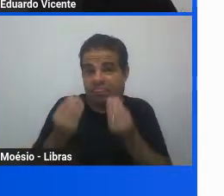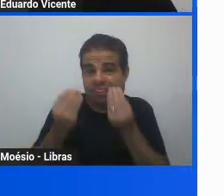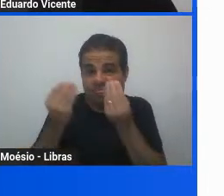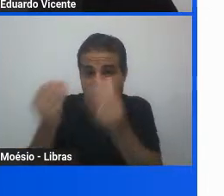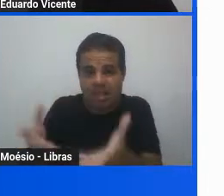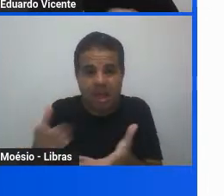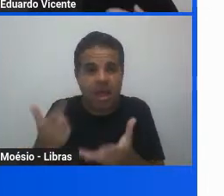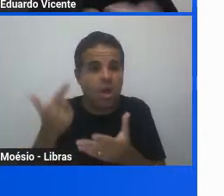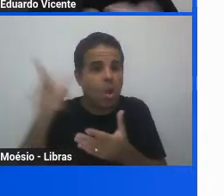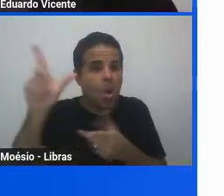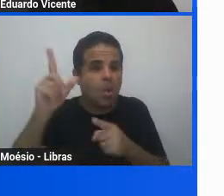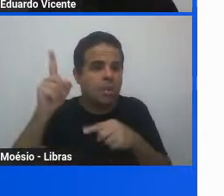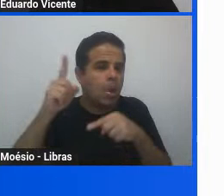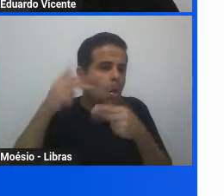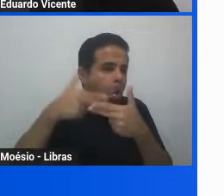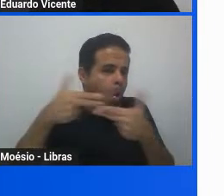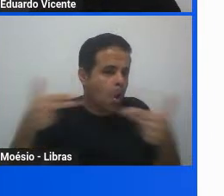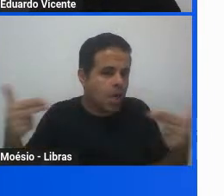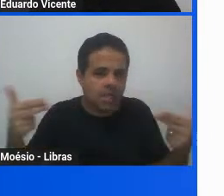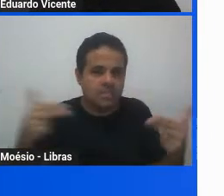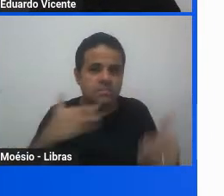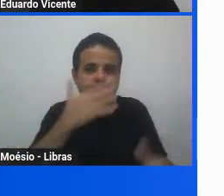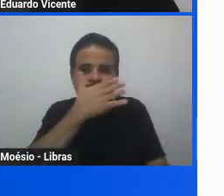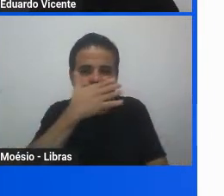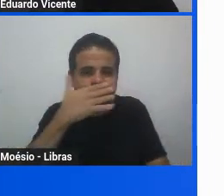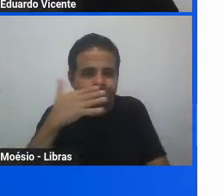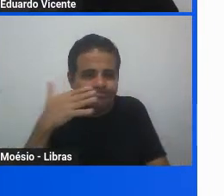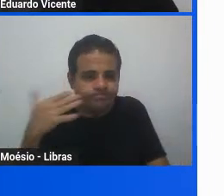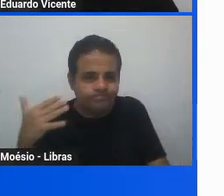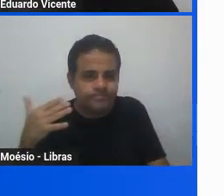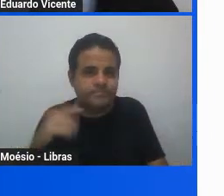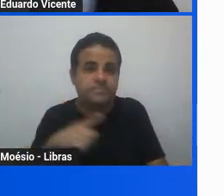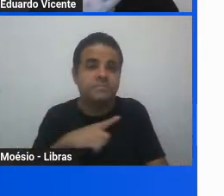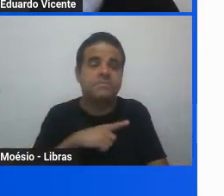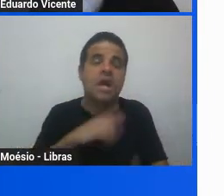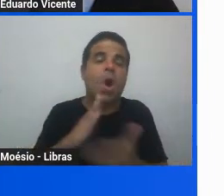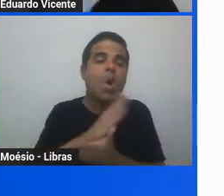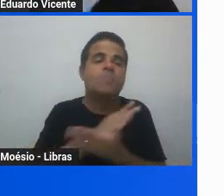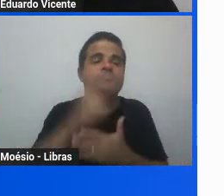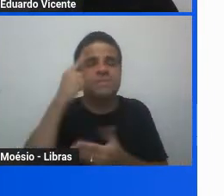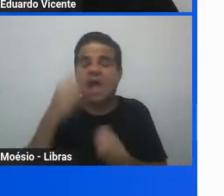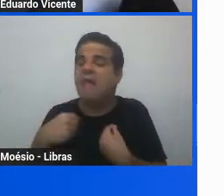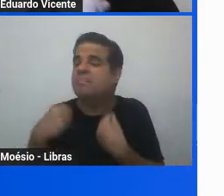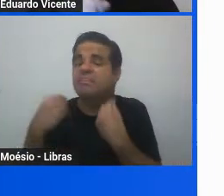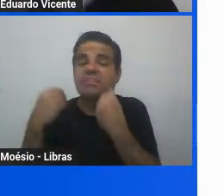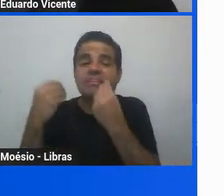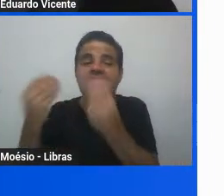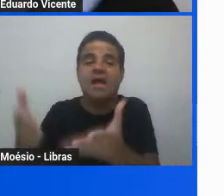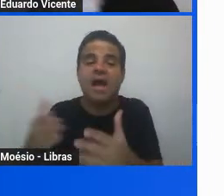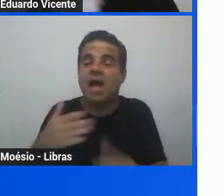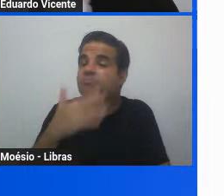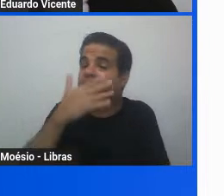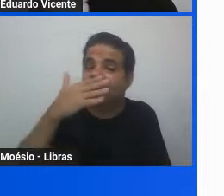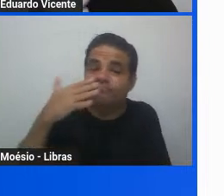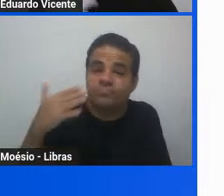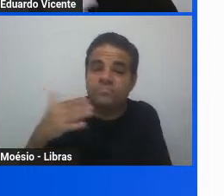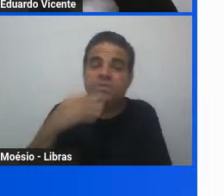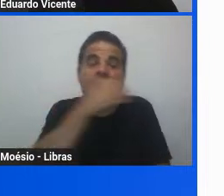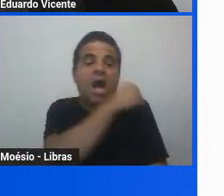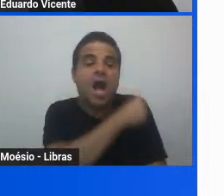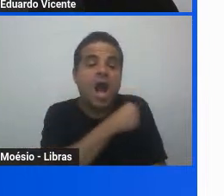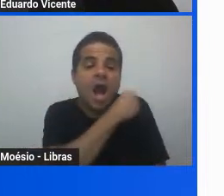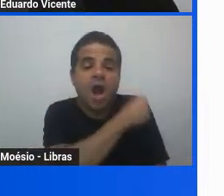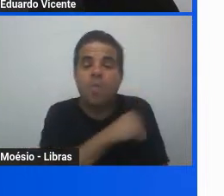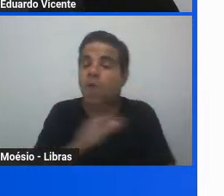substâncias nenhuma com cheiro, né? Tem pessoas que acreditam que, põe um éter para cheirar, põe um álcool para cheirar, que isso